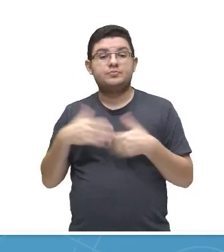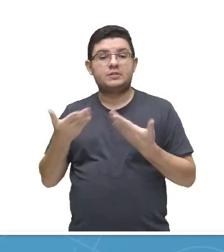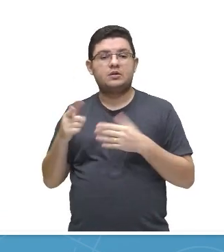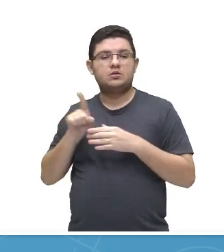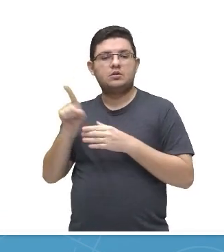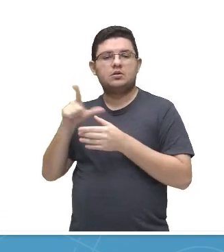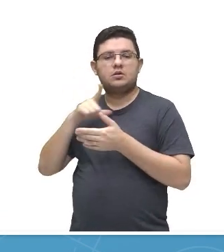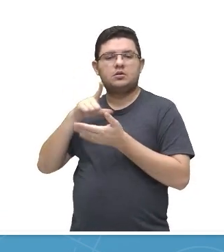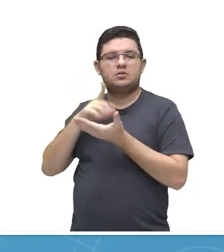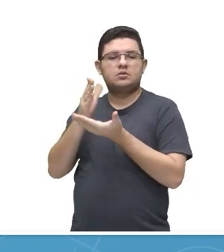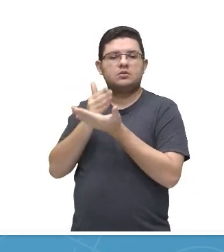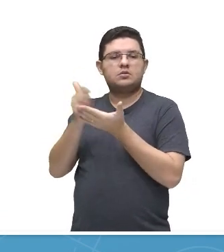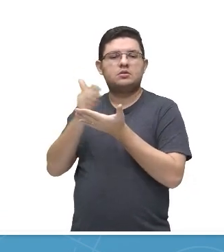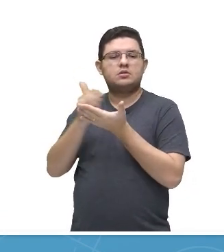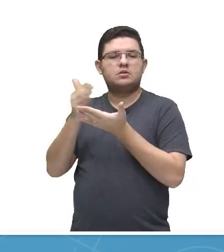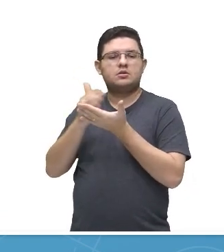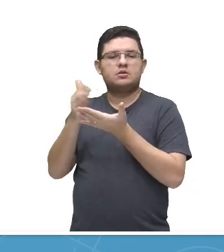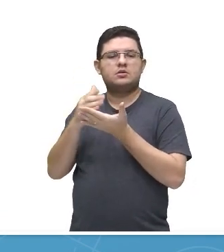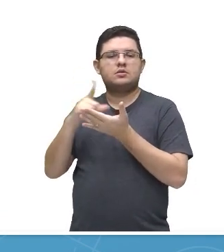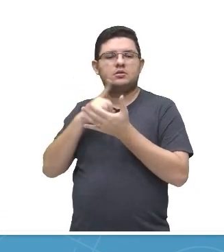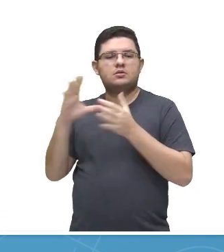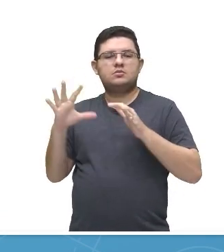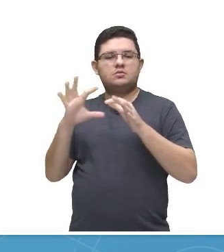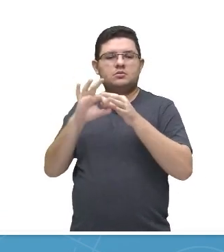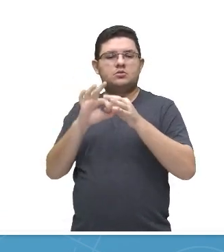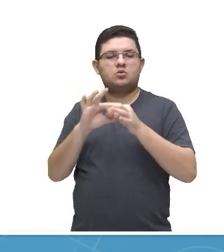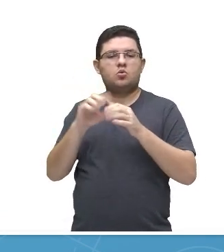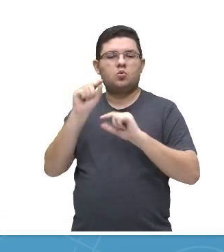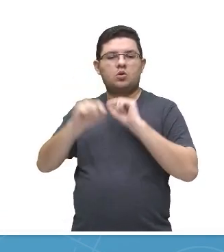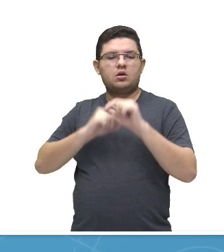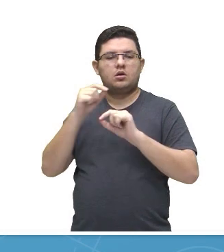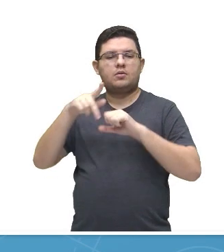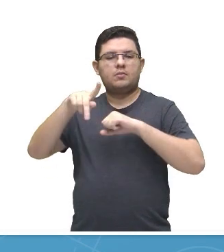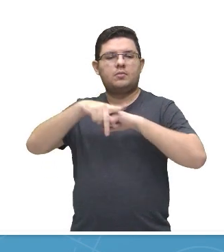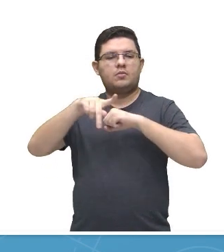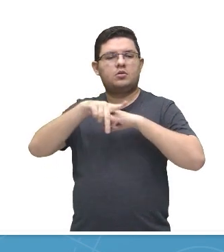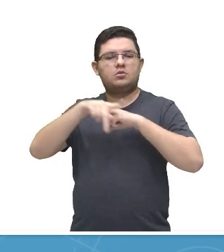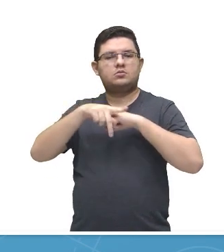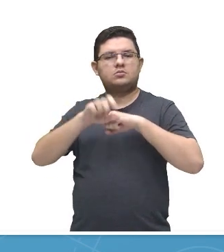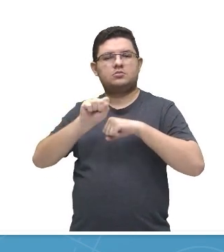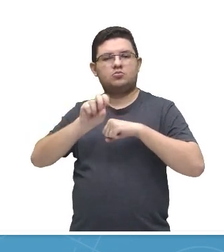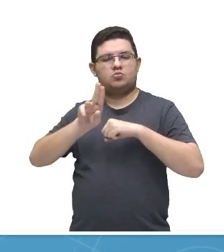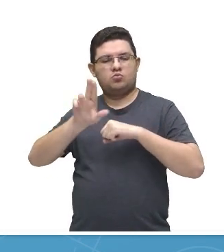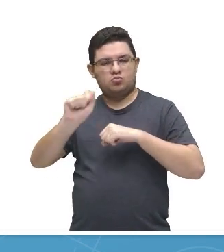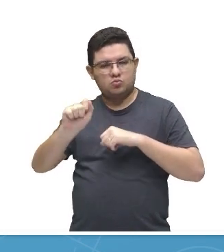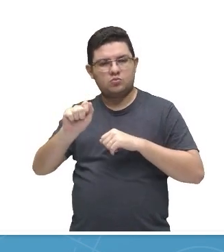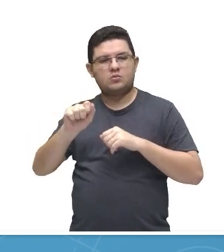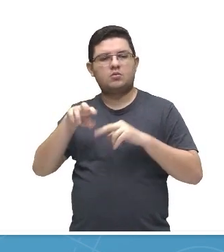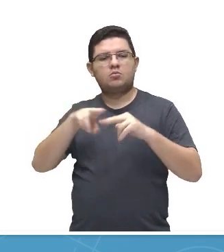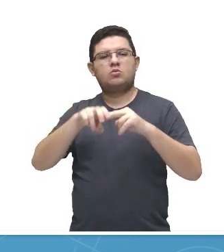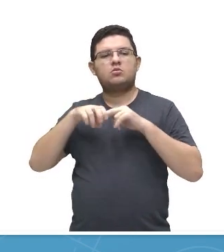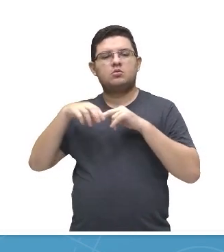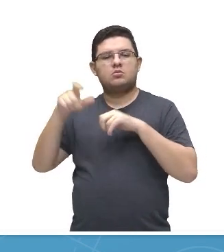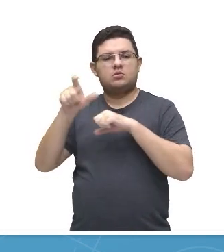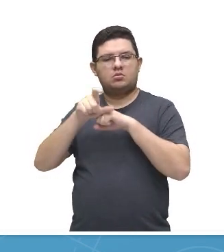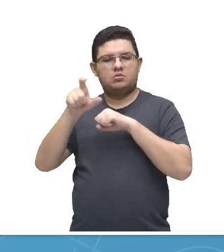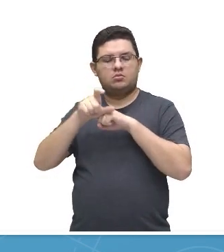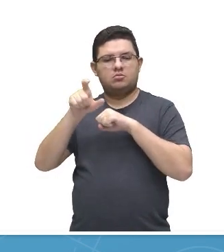Estreia está acompanhando daqui do pronome, né, pessoal. Aqui eu vou circular assim para